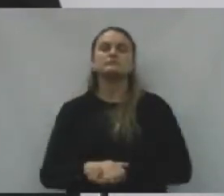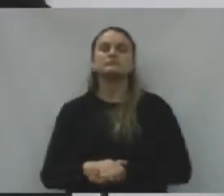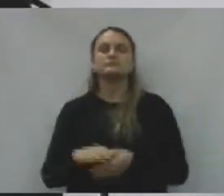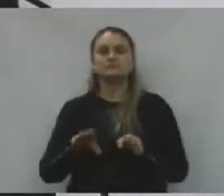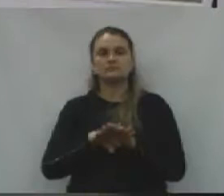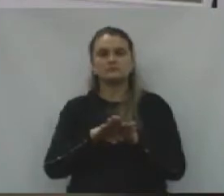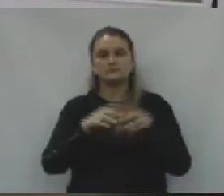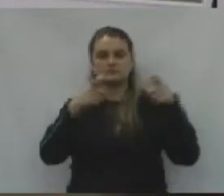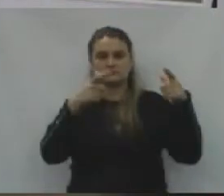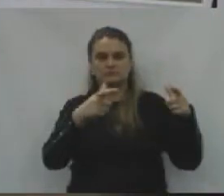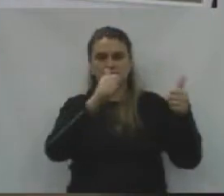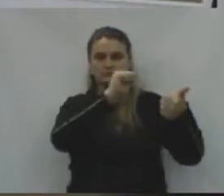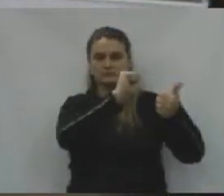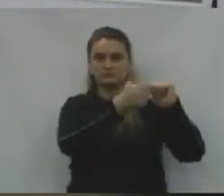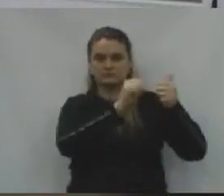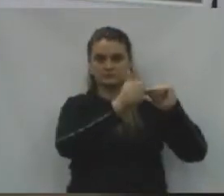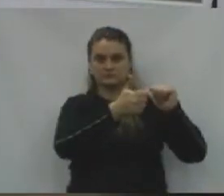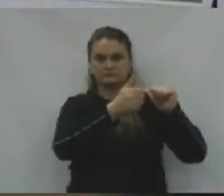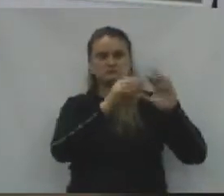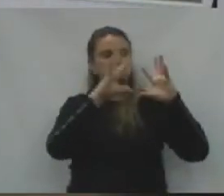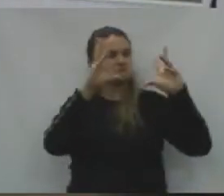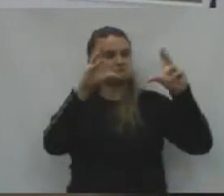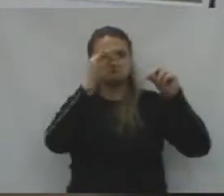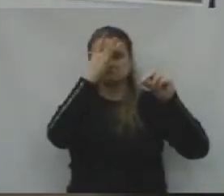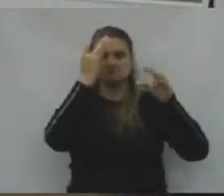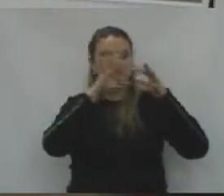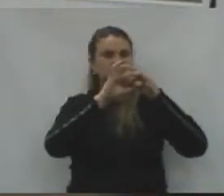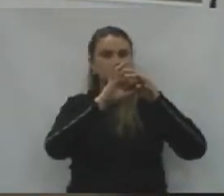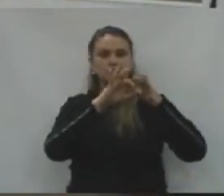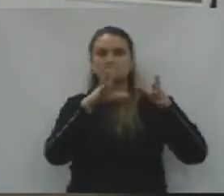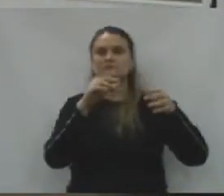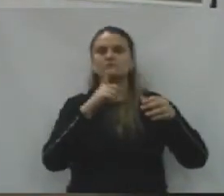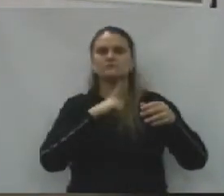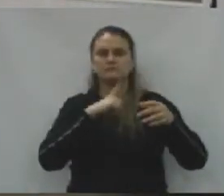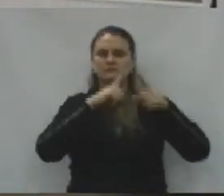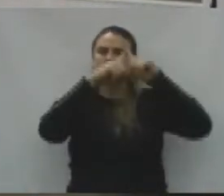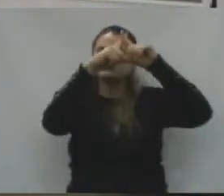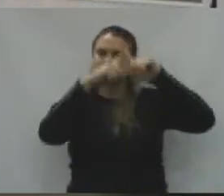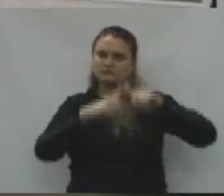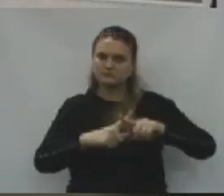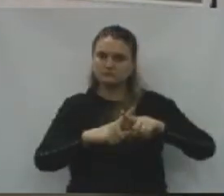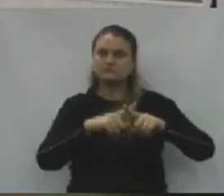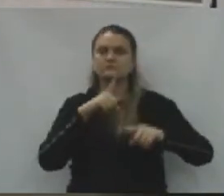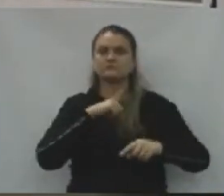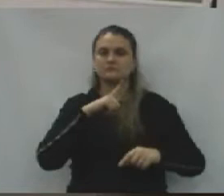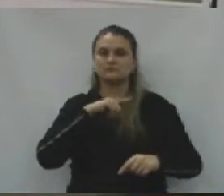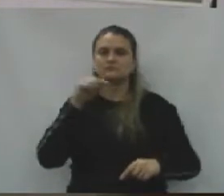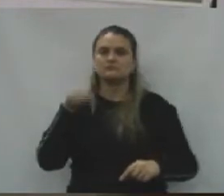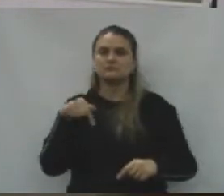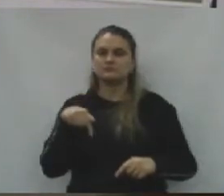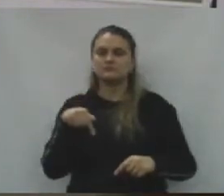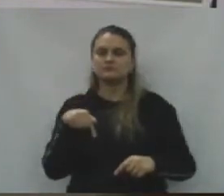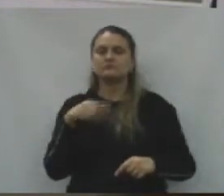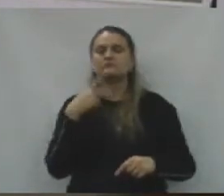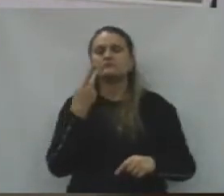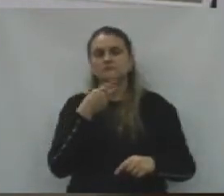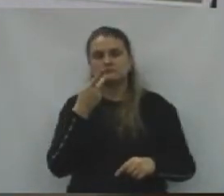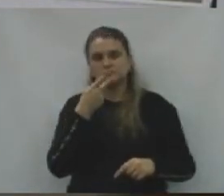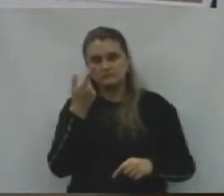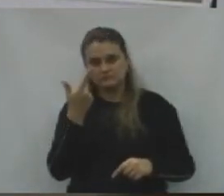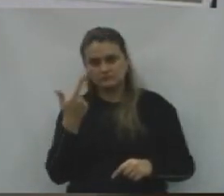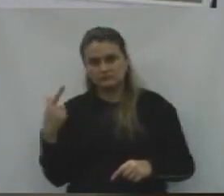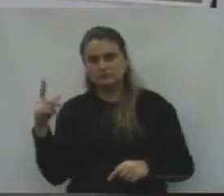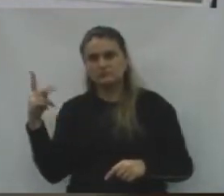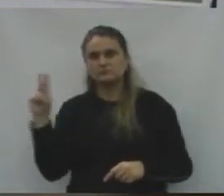O complexo esportivo, que também atende a todos, são inúmeras competições desportivas, e aqui volto